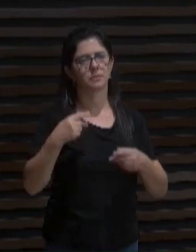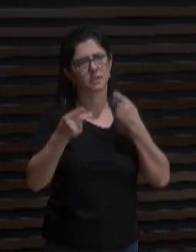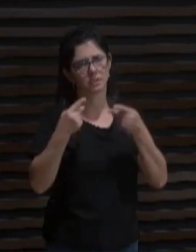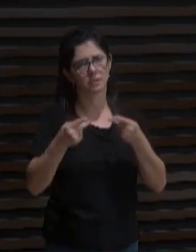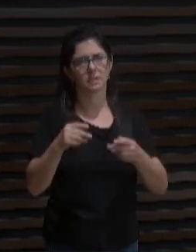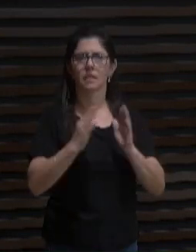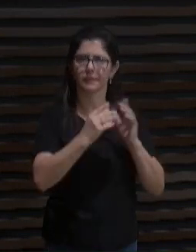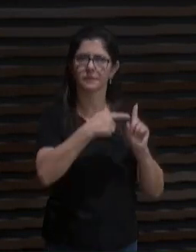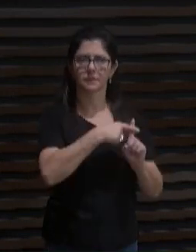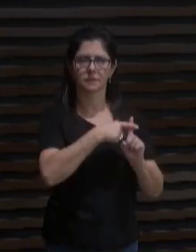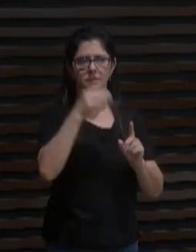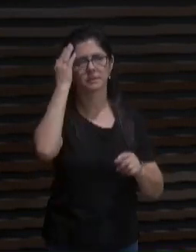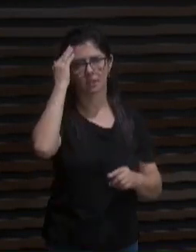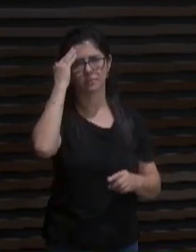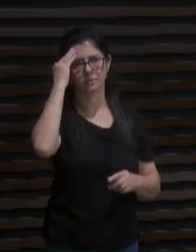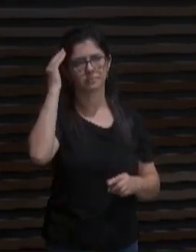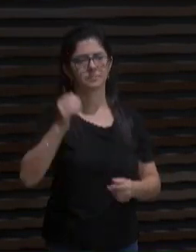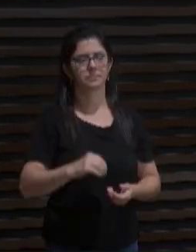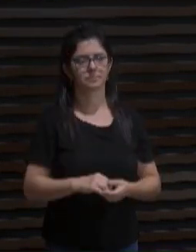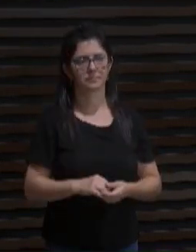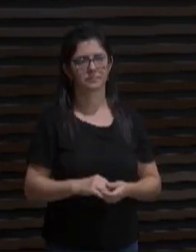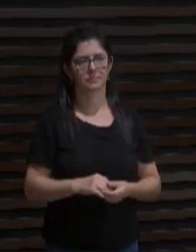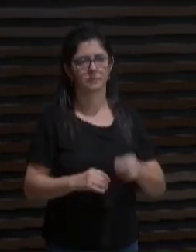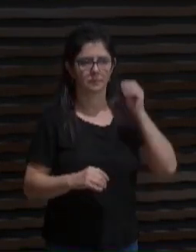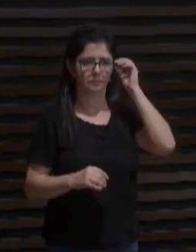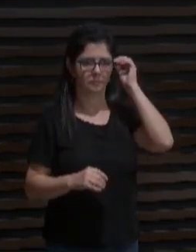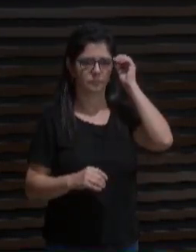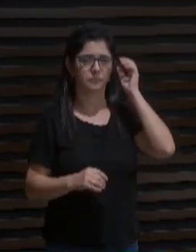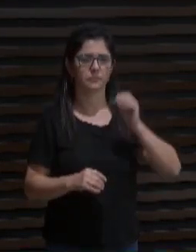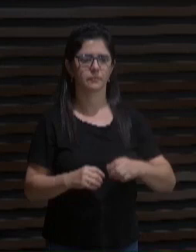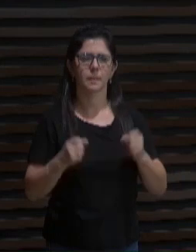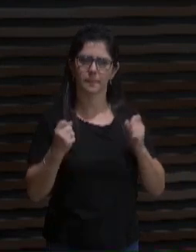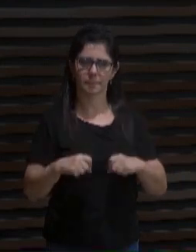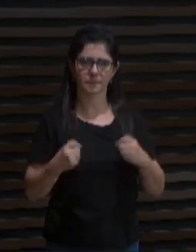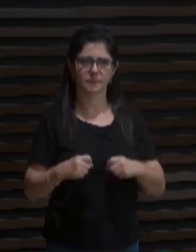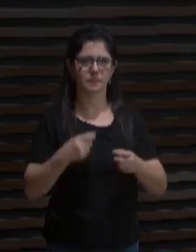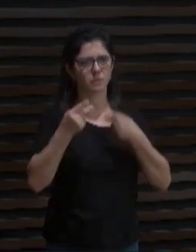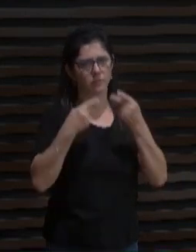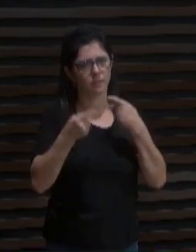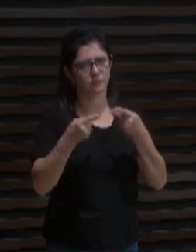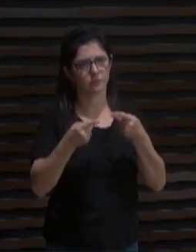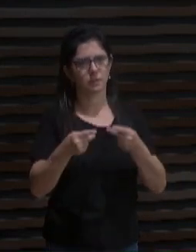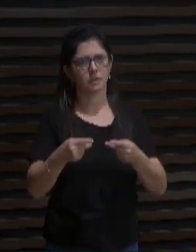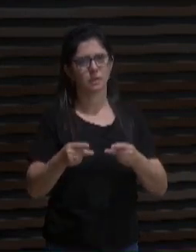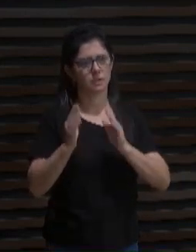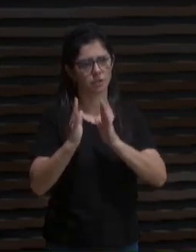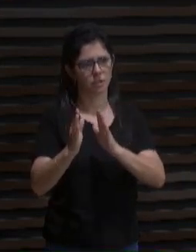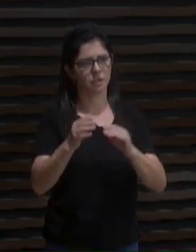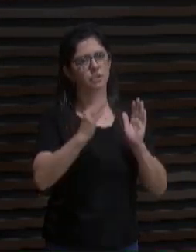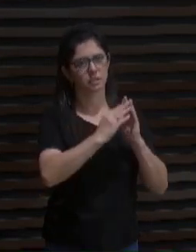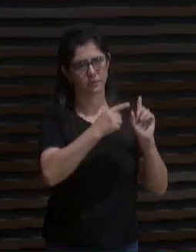sabe? Sabe. Mas há necessidade de eu falar isso diante da igreja, na oração? Se nós